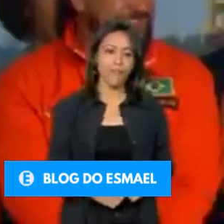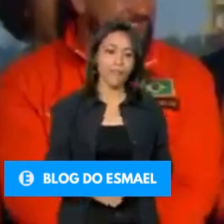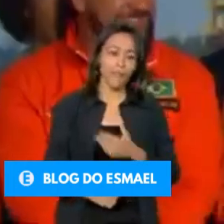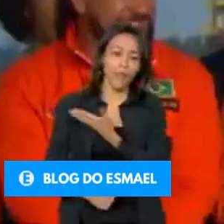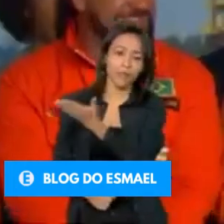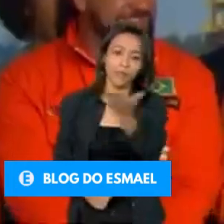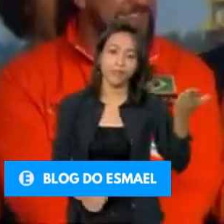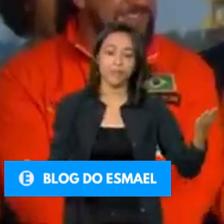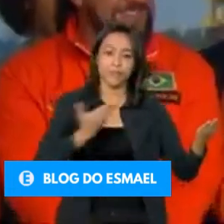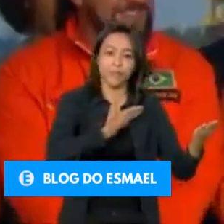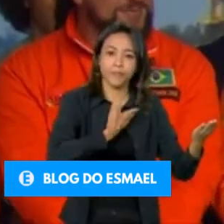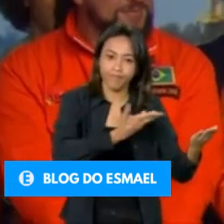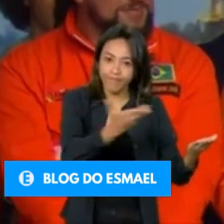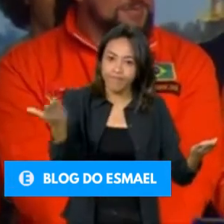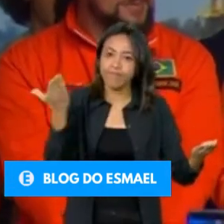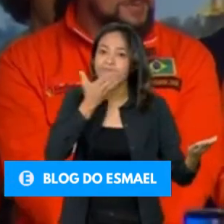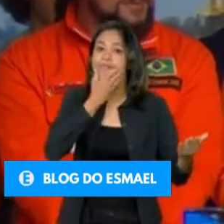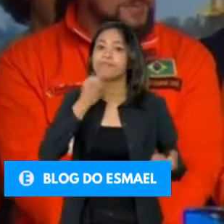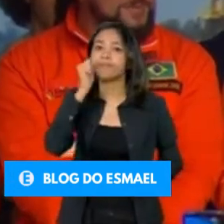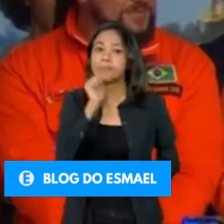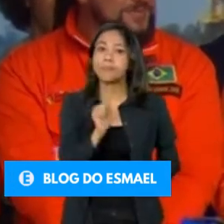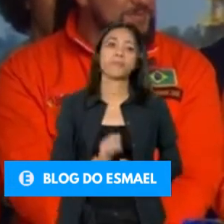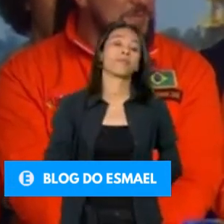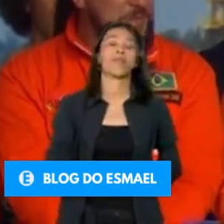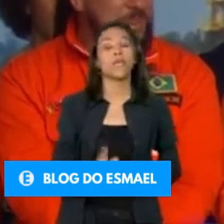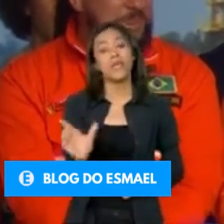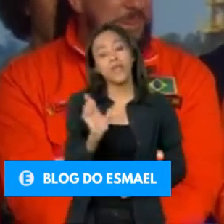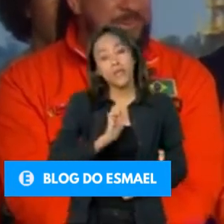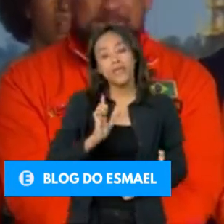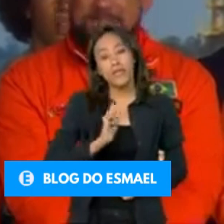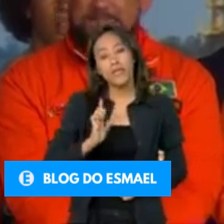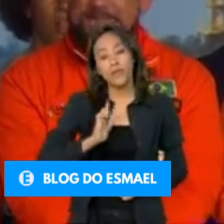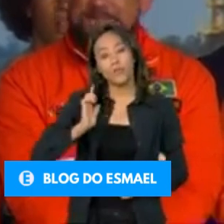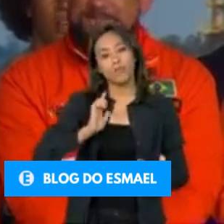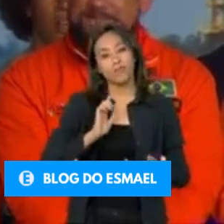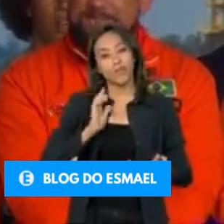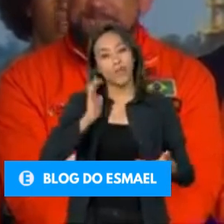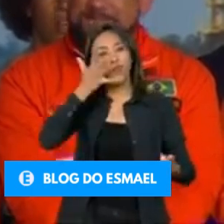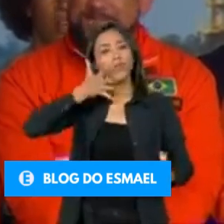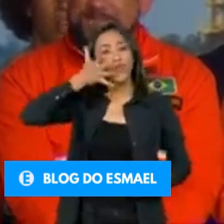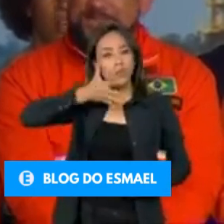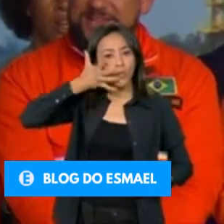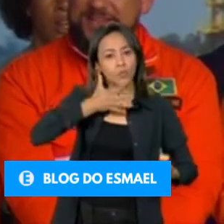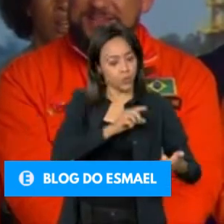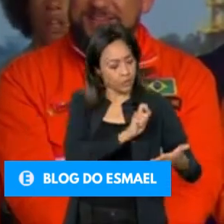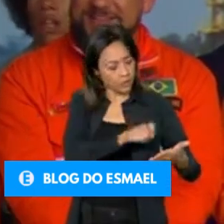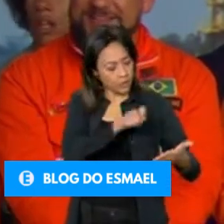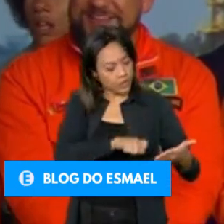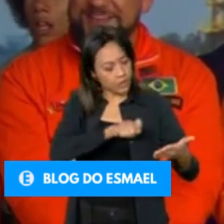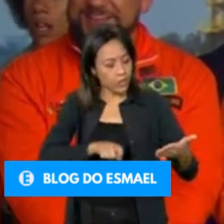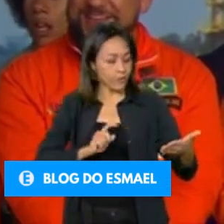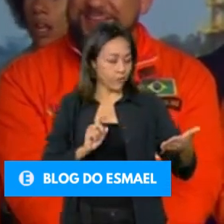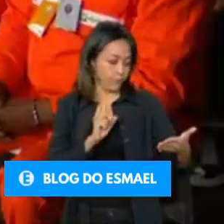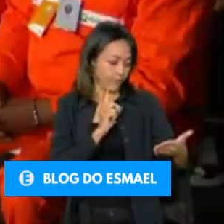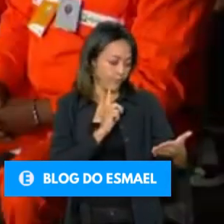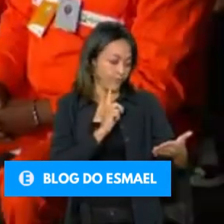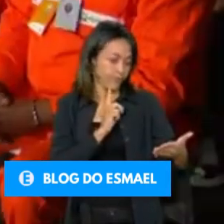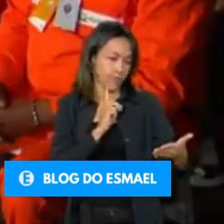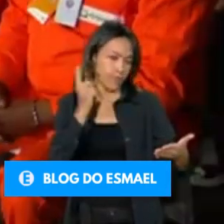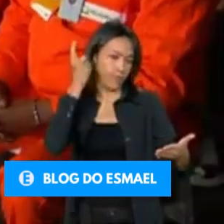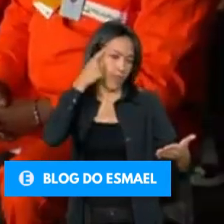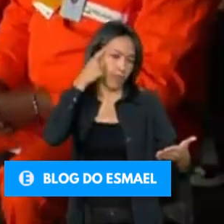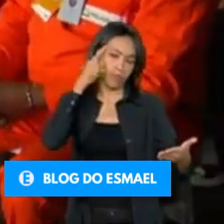Companheiros e companheiras, eu tenho um discurso por escrito, mas eu penso que depois da fala